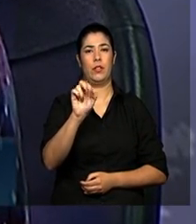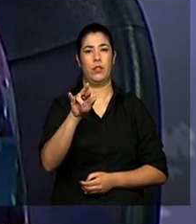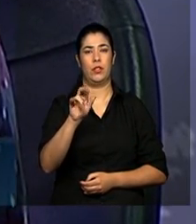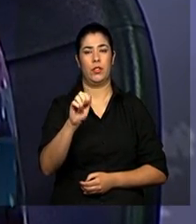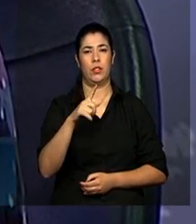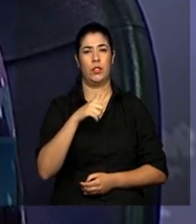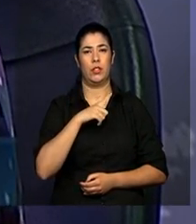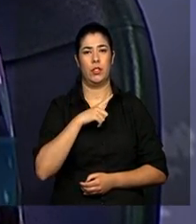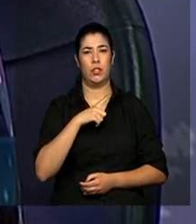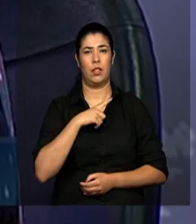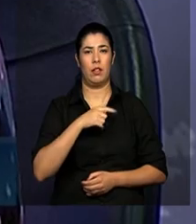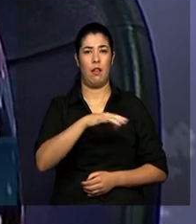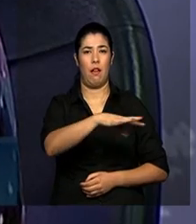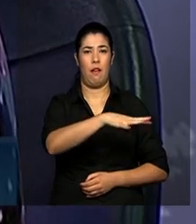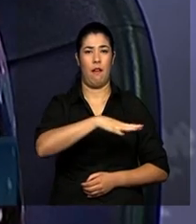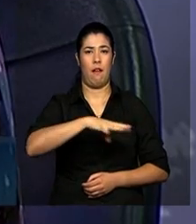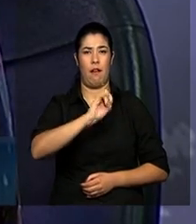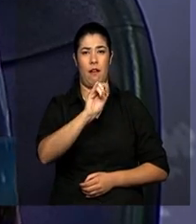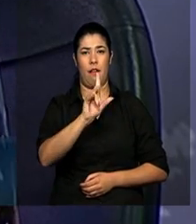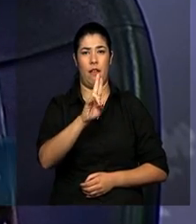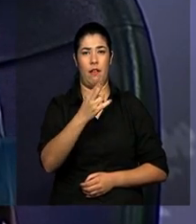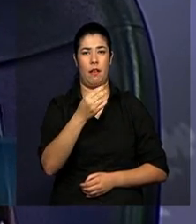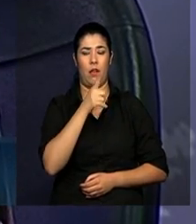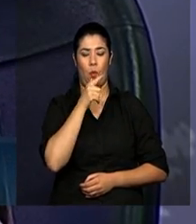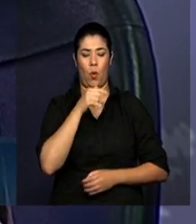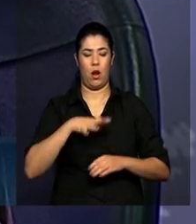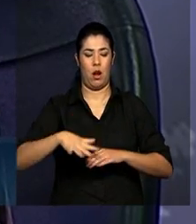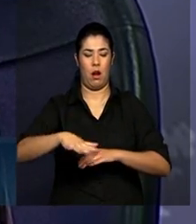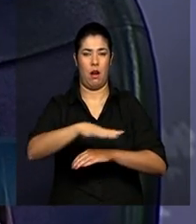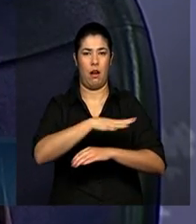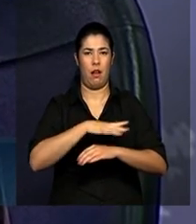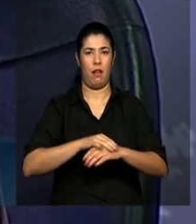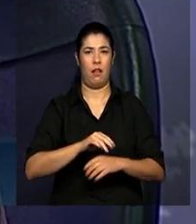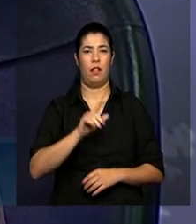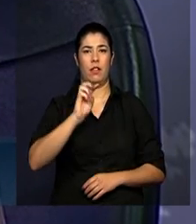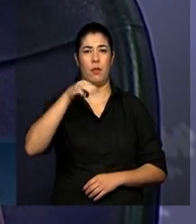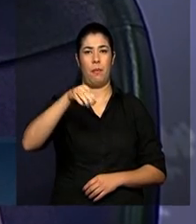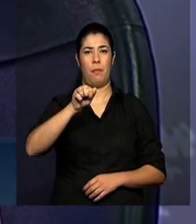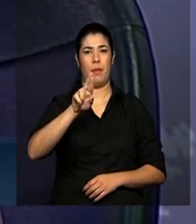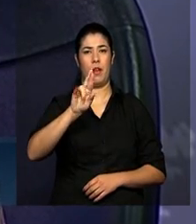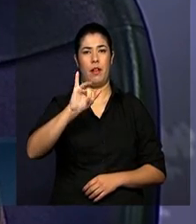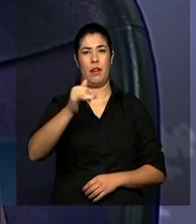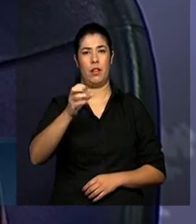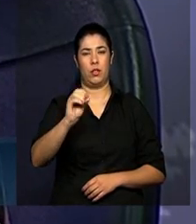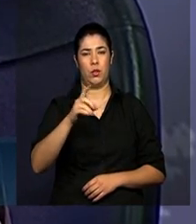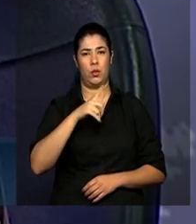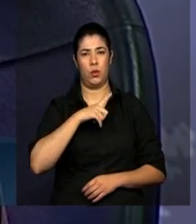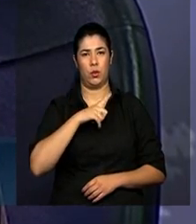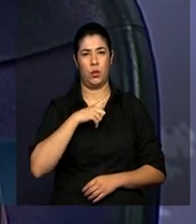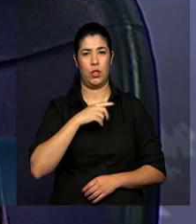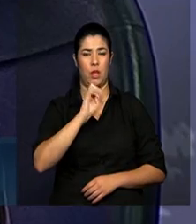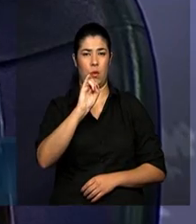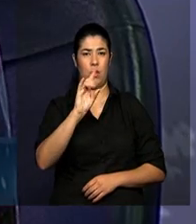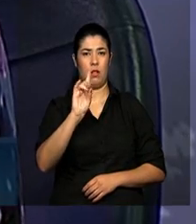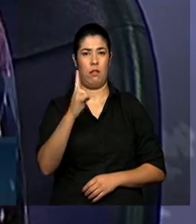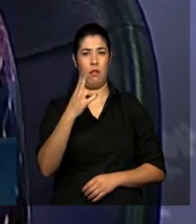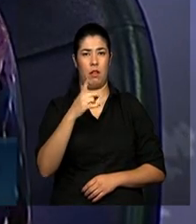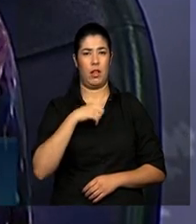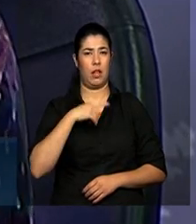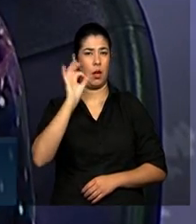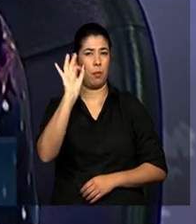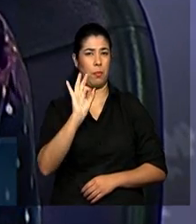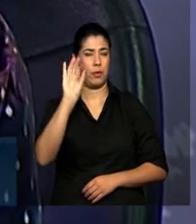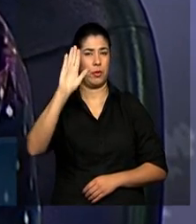arquipélago da Ilha do Marajó, no IDH, mais, onde tem os IDHs mais baixos do nosso país, meu gasto,